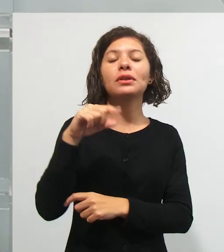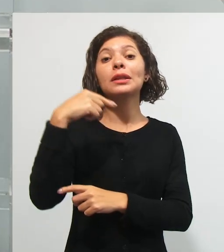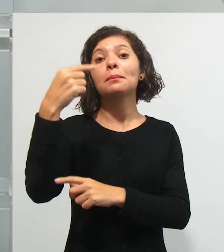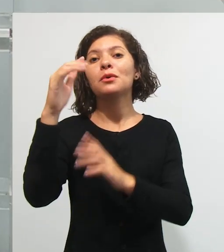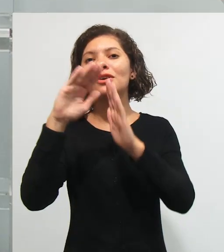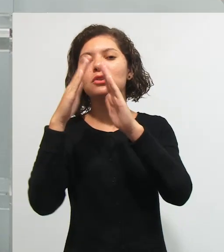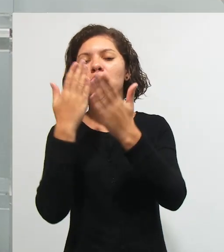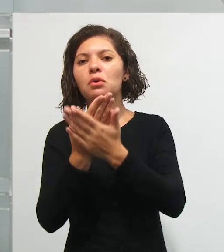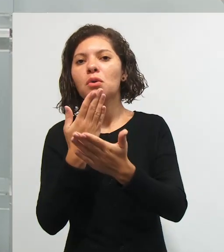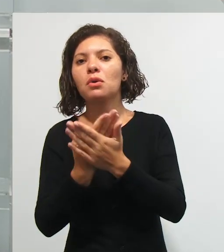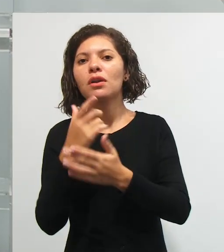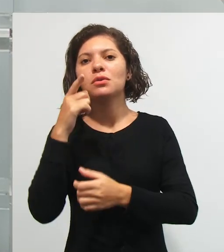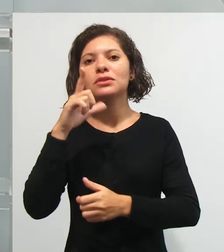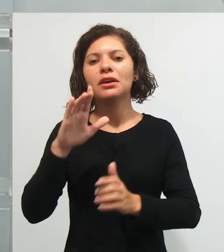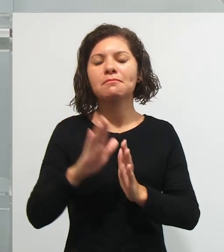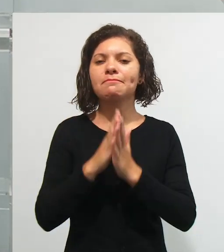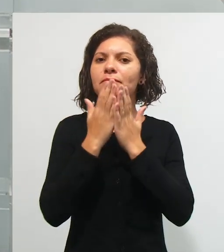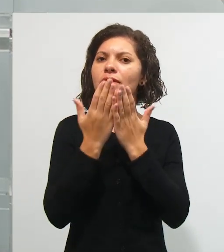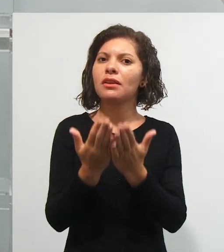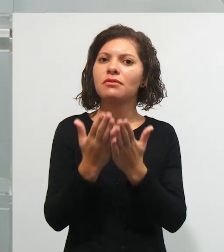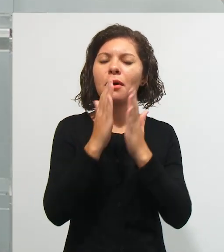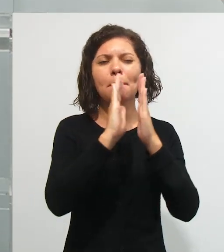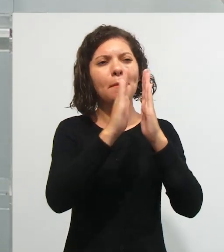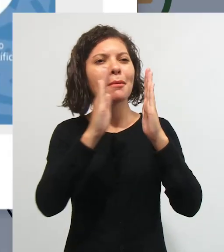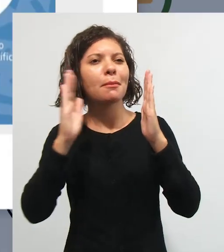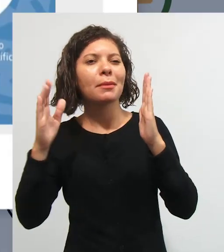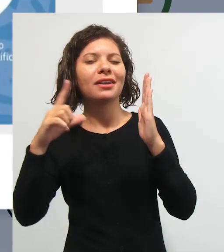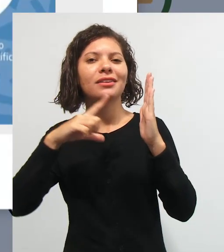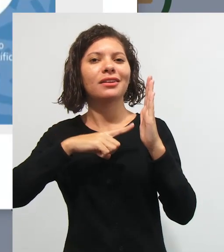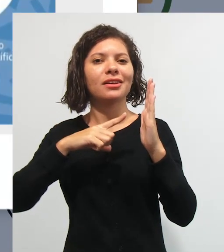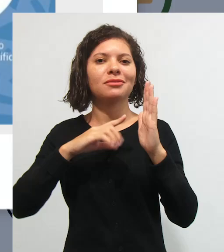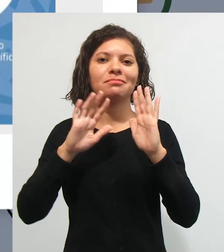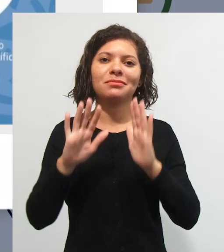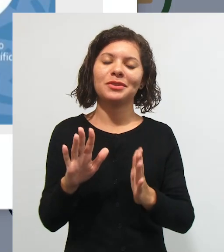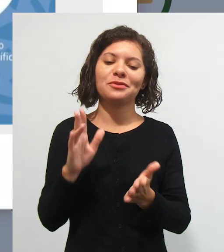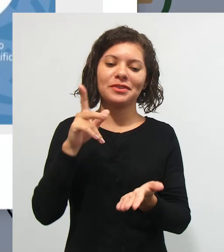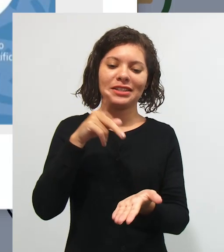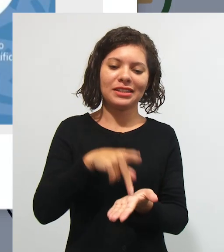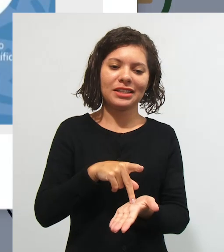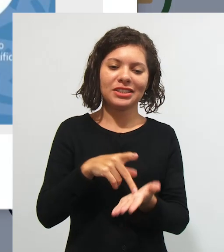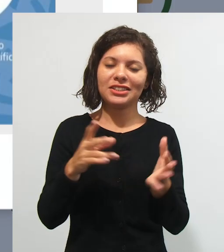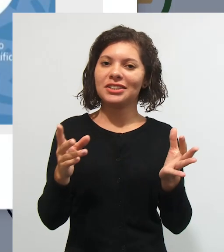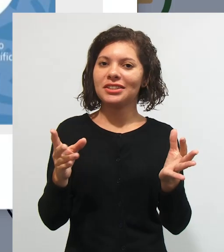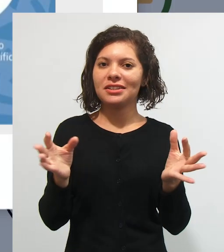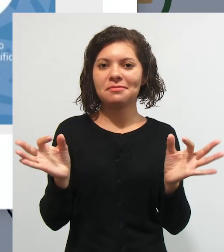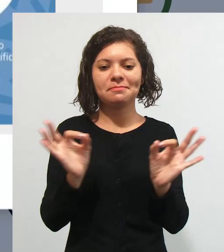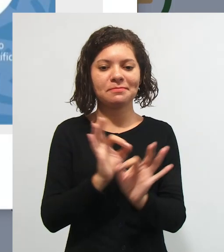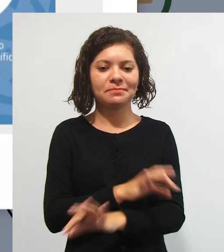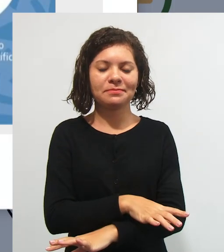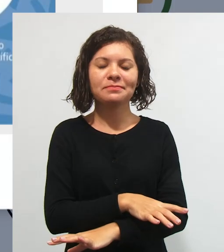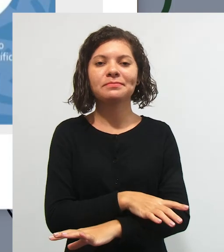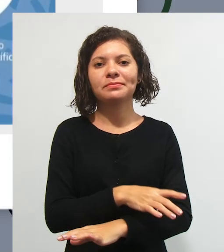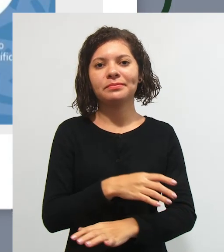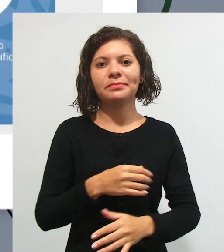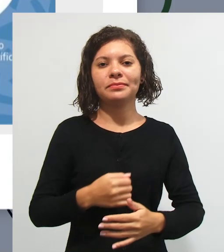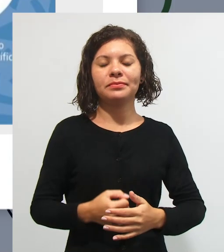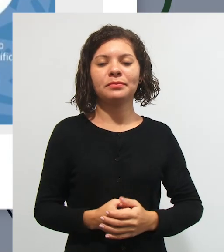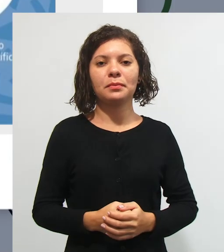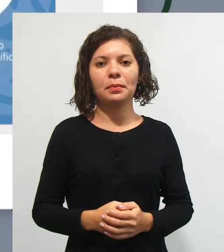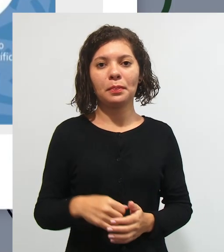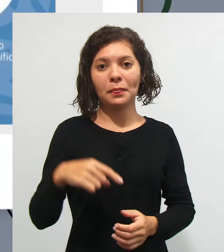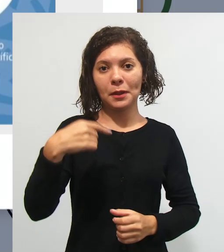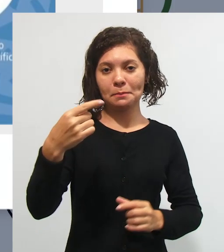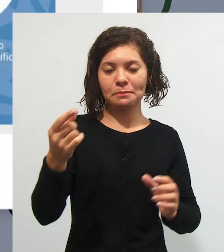leitura e escrita. E é por isso que são provisórias. Se você quiser acessar o livro, né, como esse material é interativo, está lá no